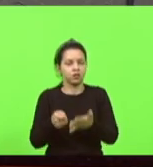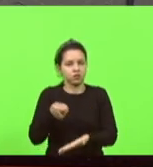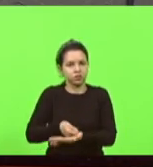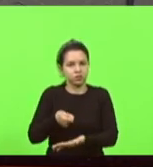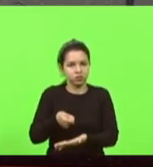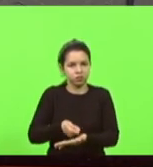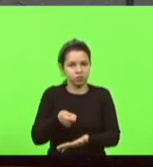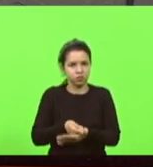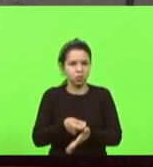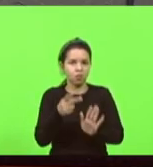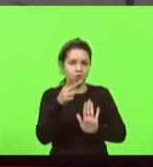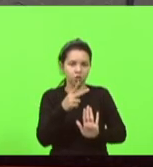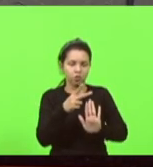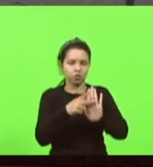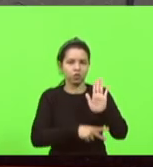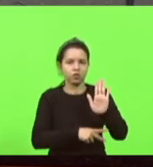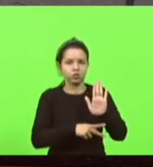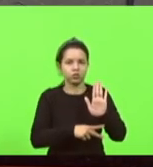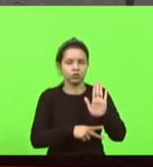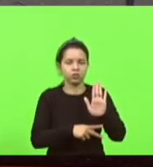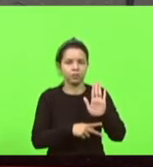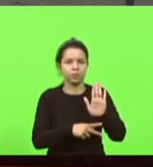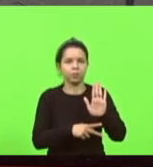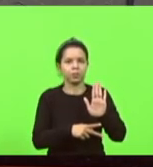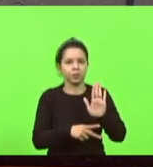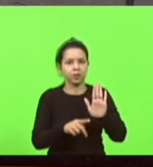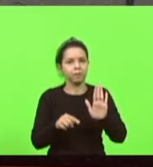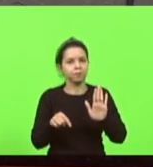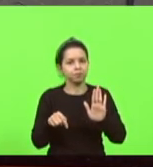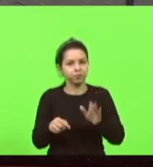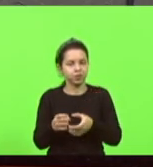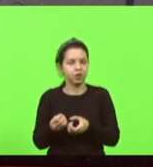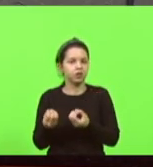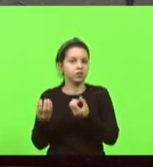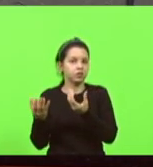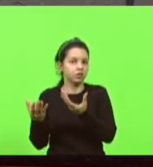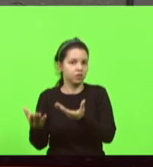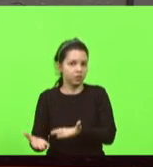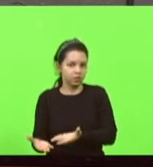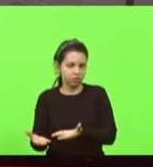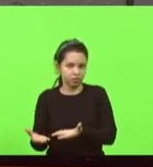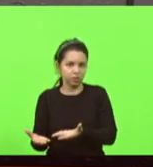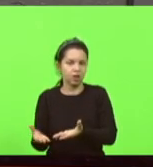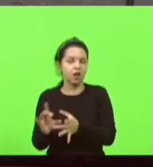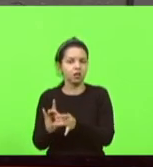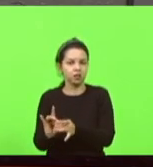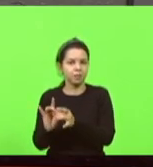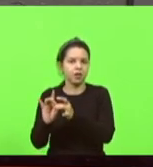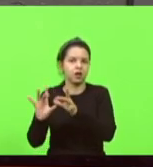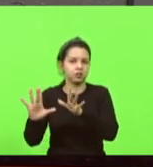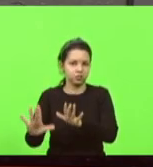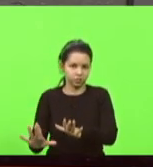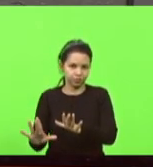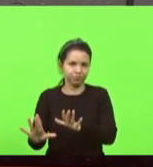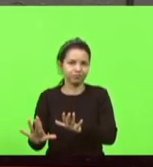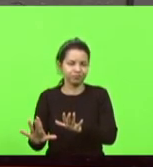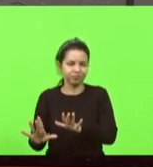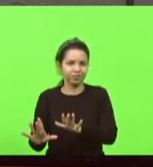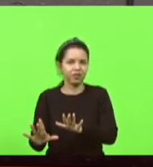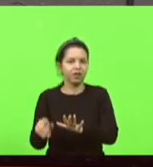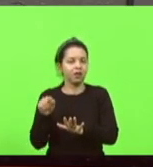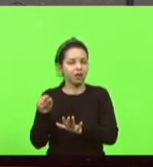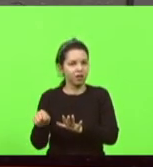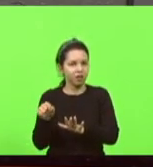para a concessão dessa outorga. E o agricultor tem,